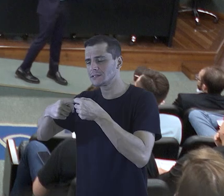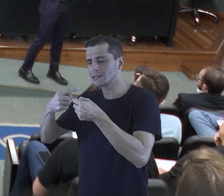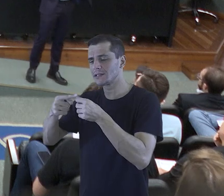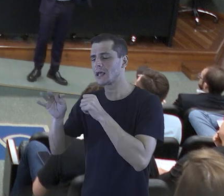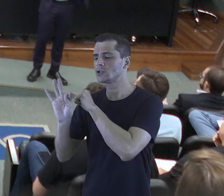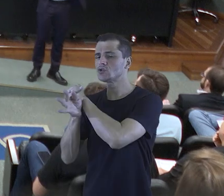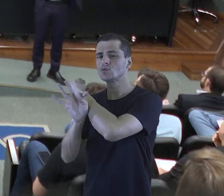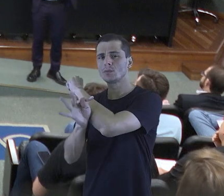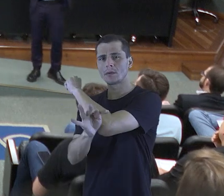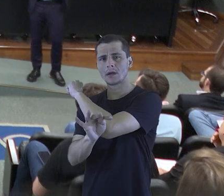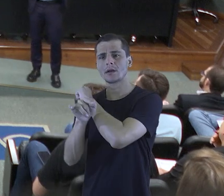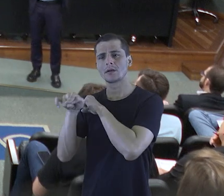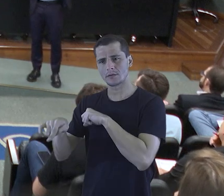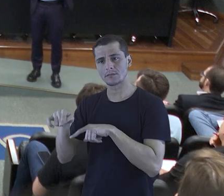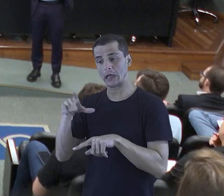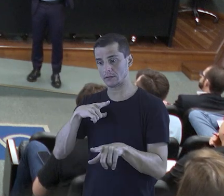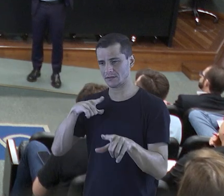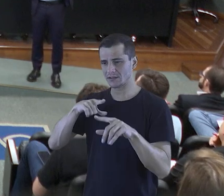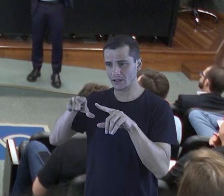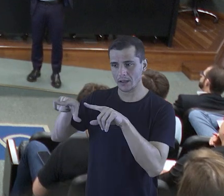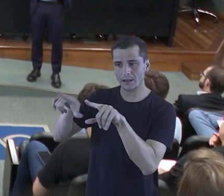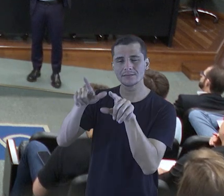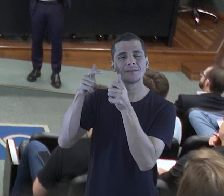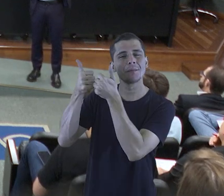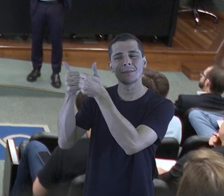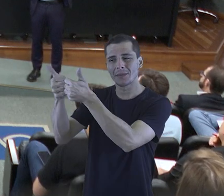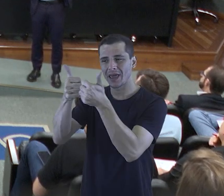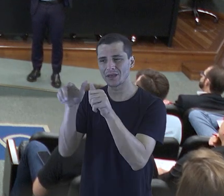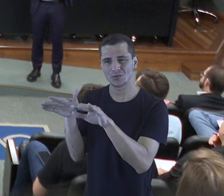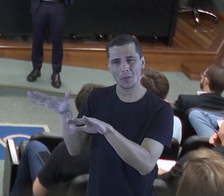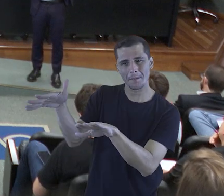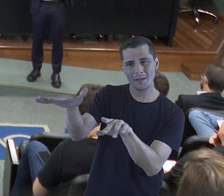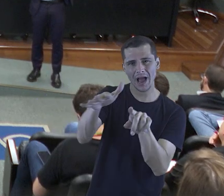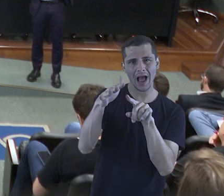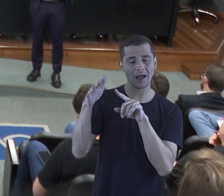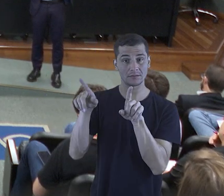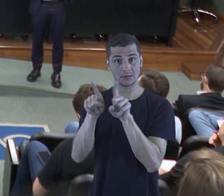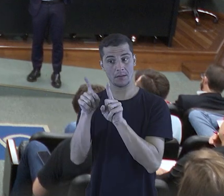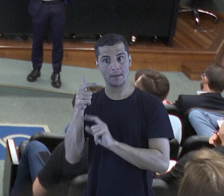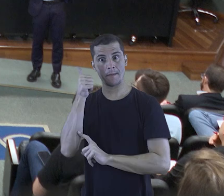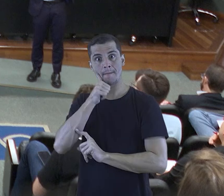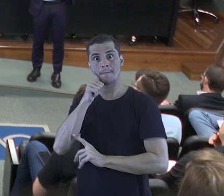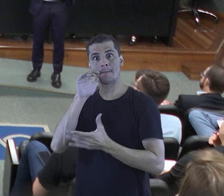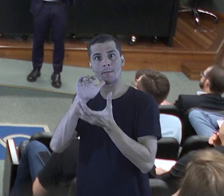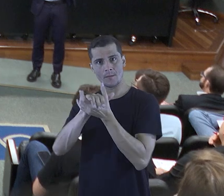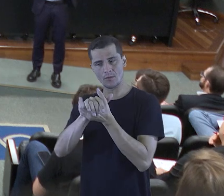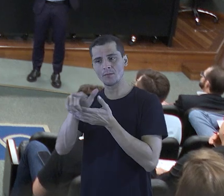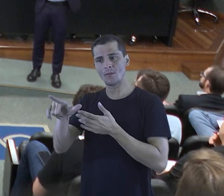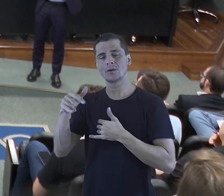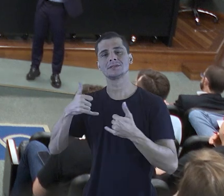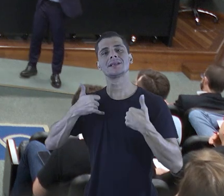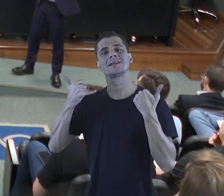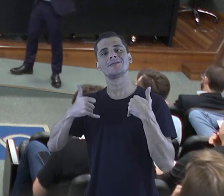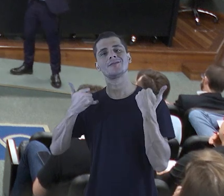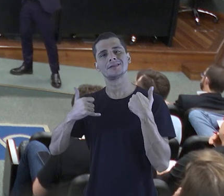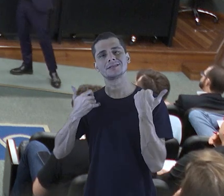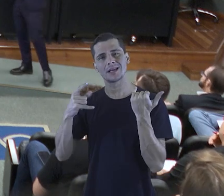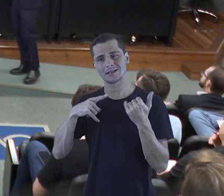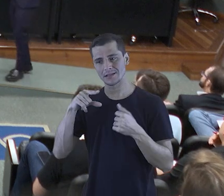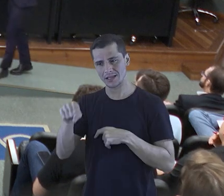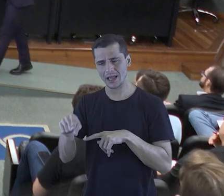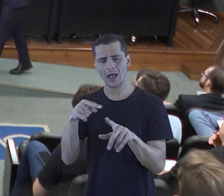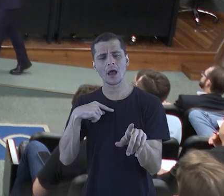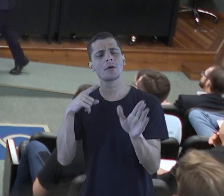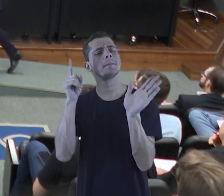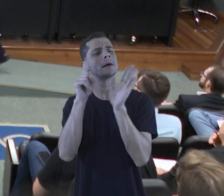E aí eu vim ali por toda a tubarão ali que desce pela orla. Daí eu vim conhecendo todas as cidades ali.